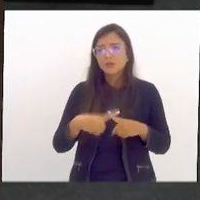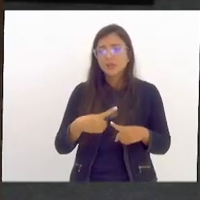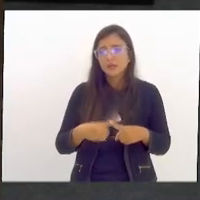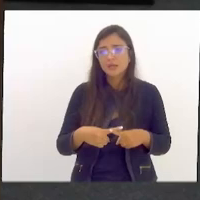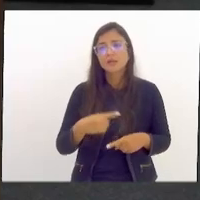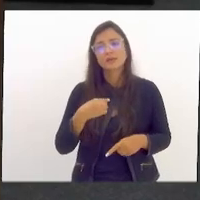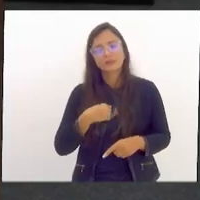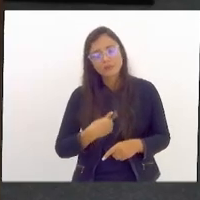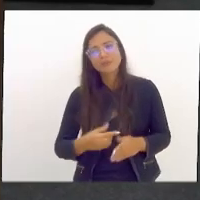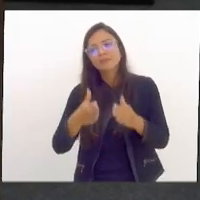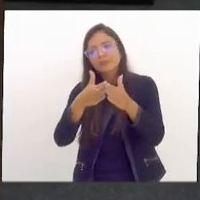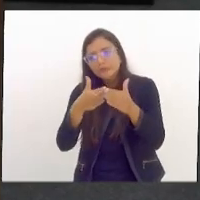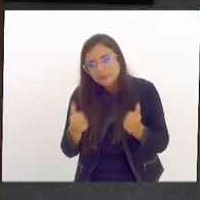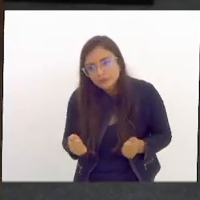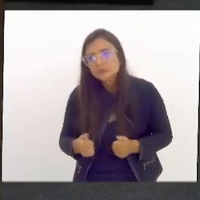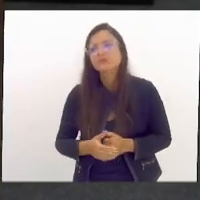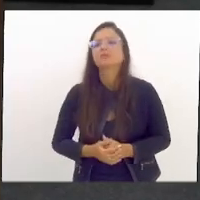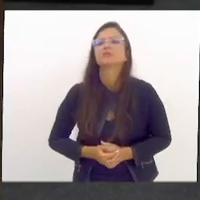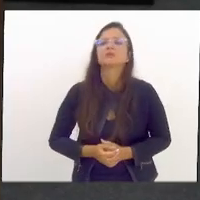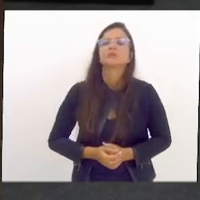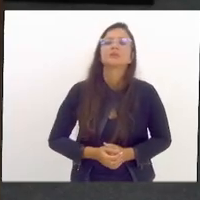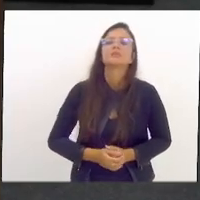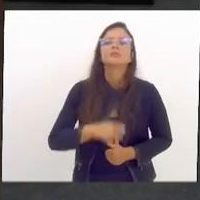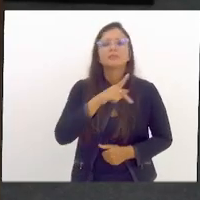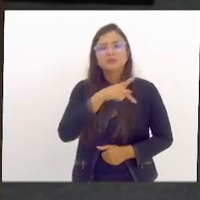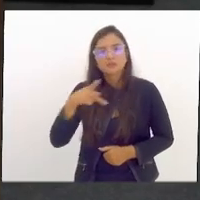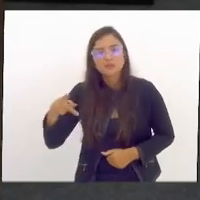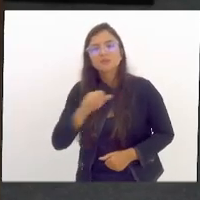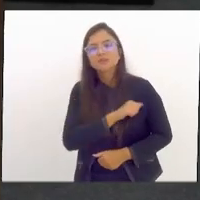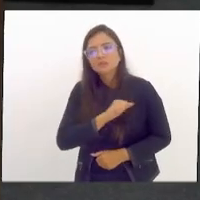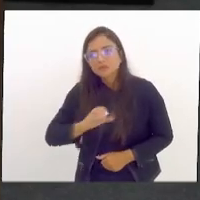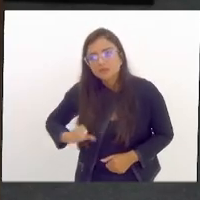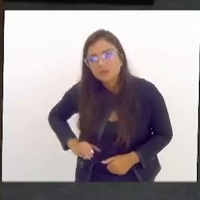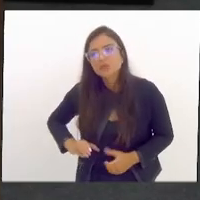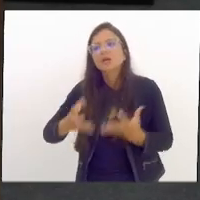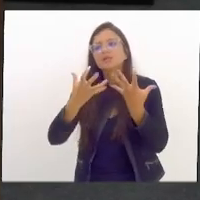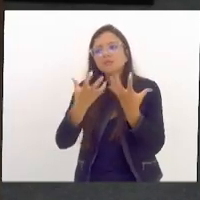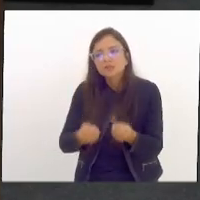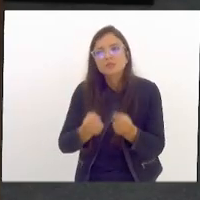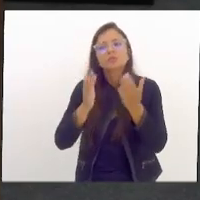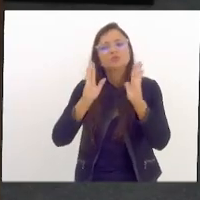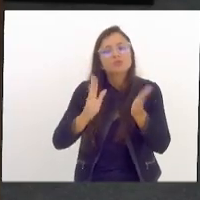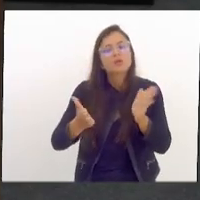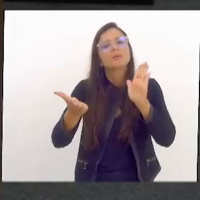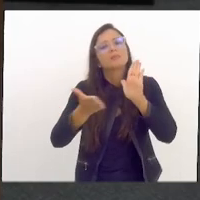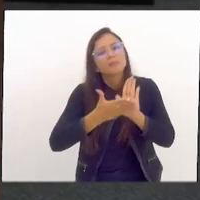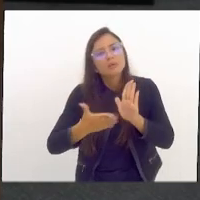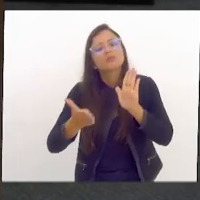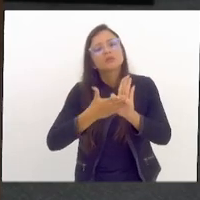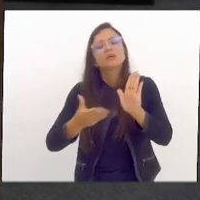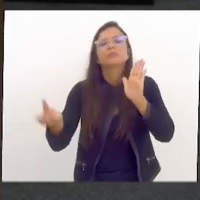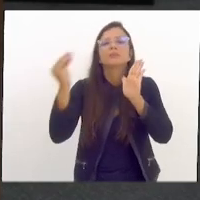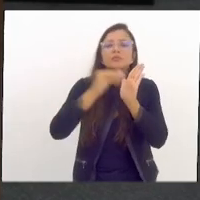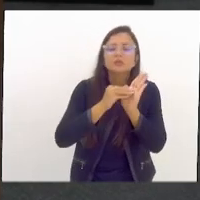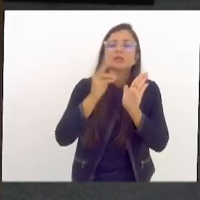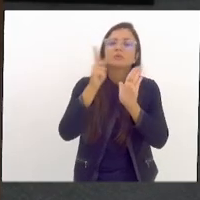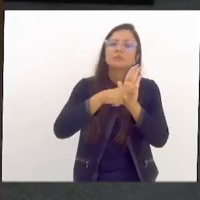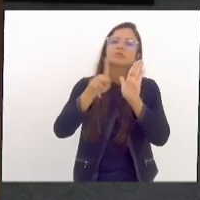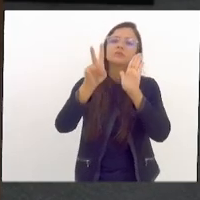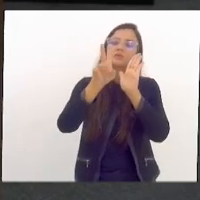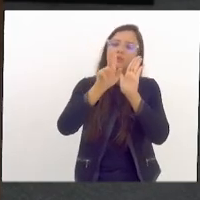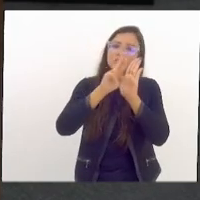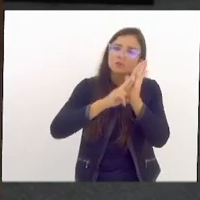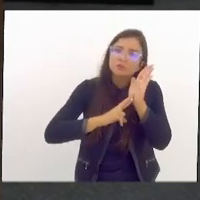solicitação que fiz. Presidente André Siciliano, inclusive, já autorizou a inclusão na pauta do projeto de resolução